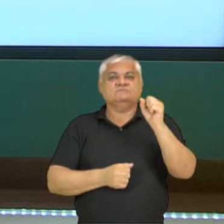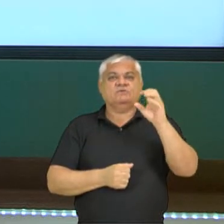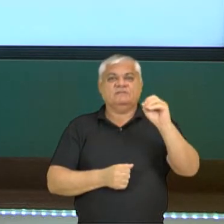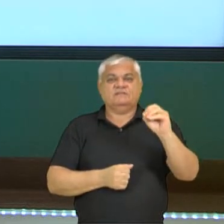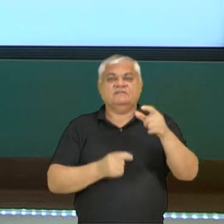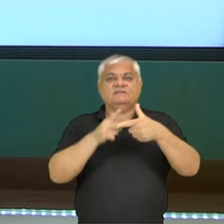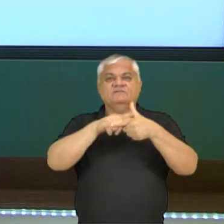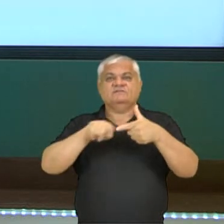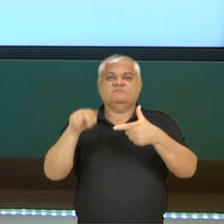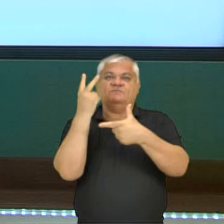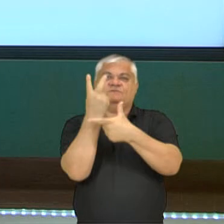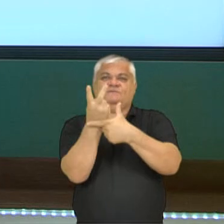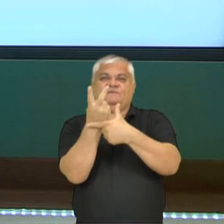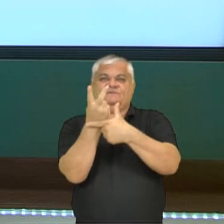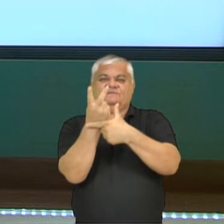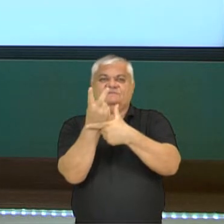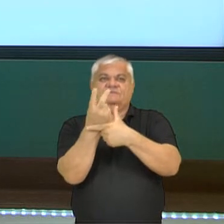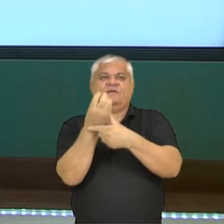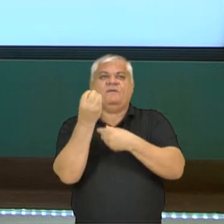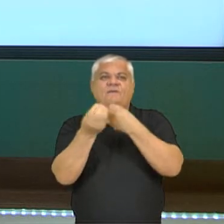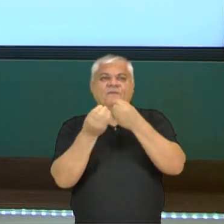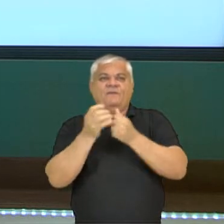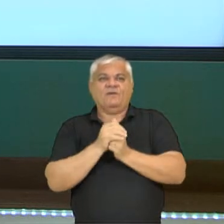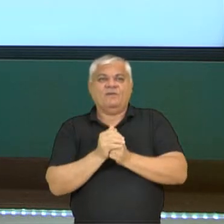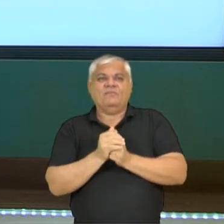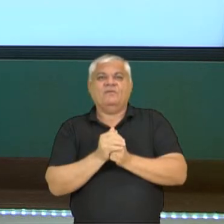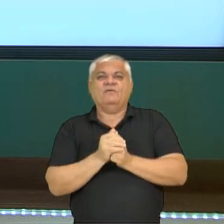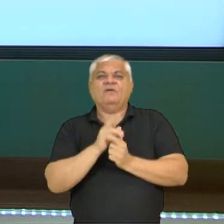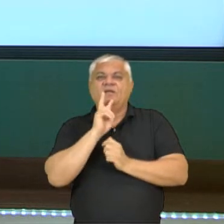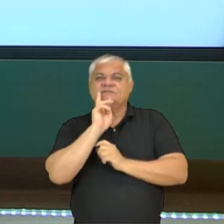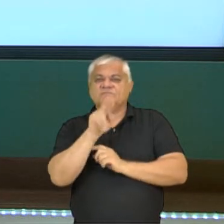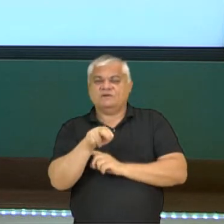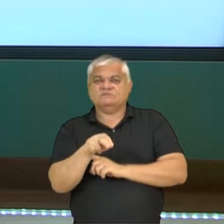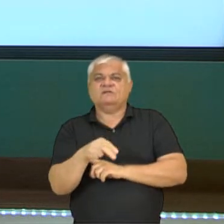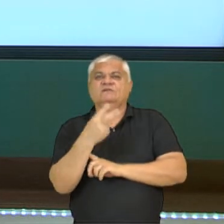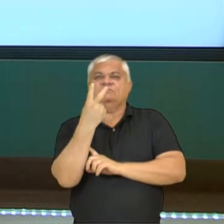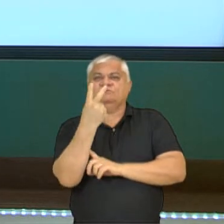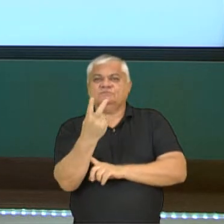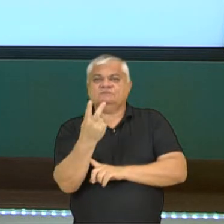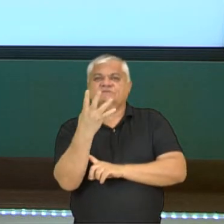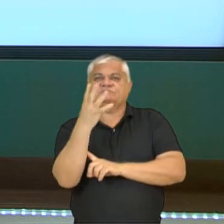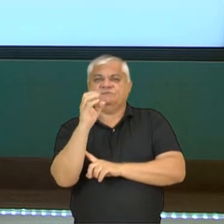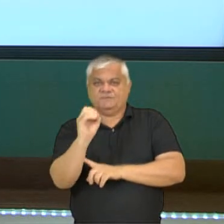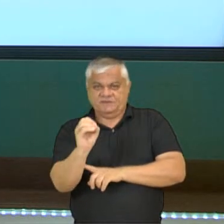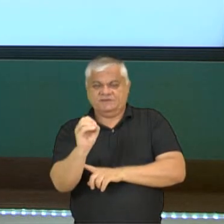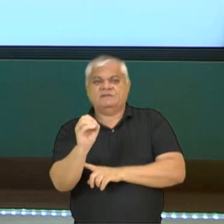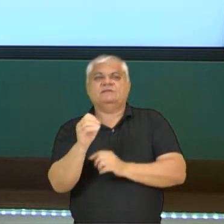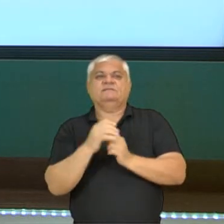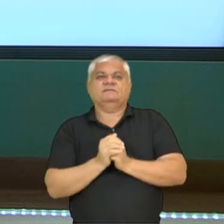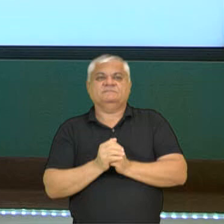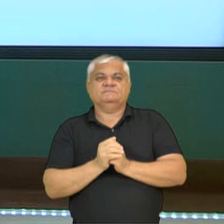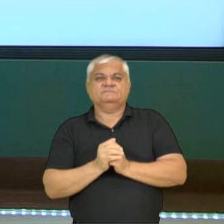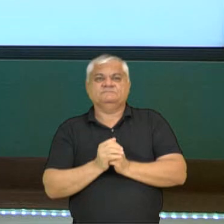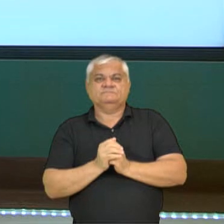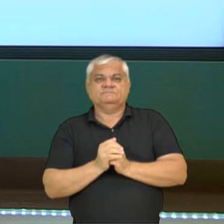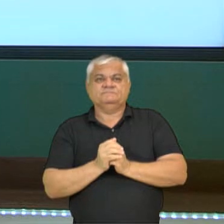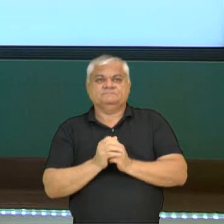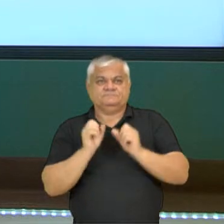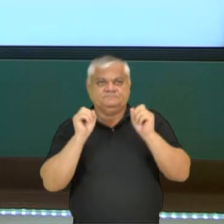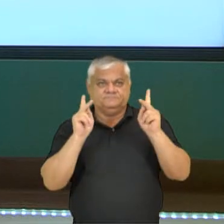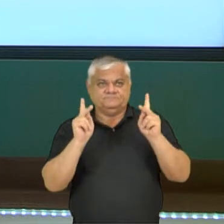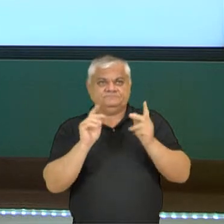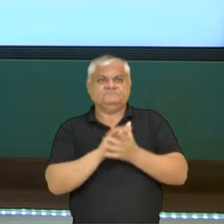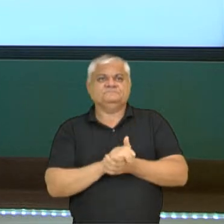por 2. Fazendo a divisão, o resultado será igual a 240,